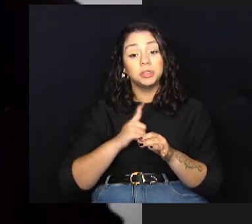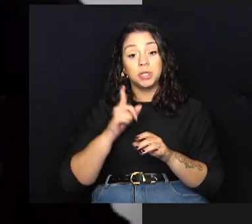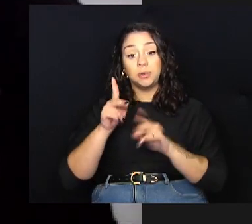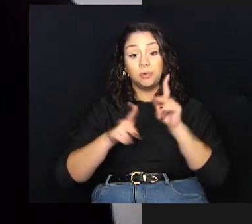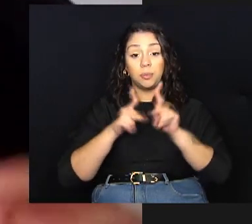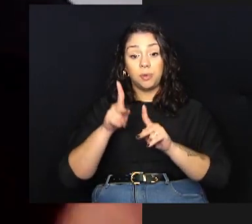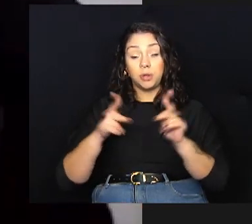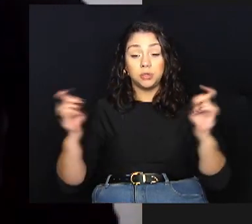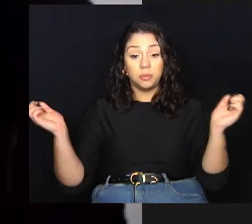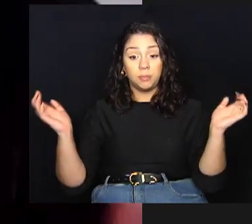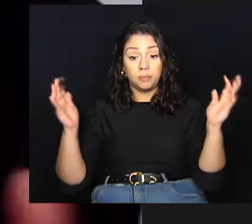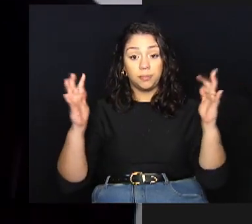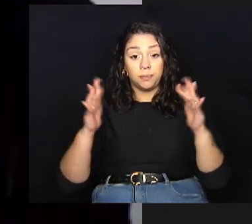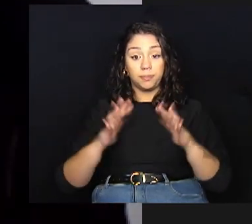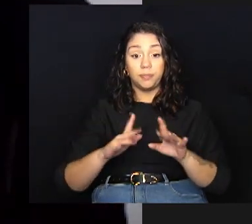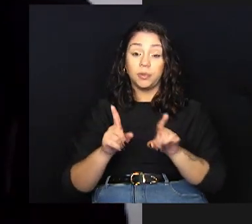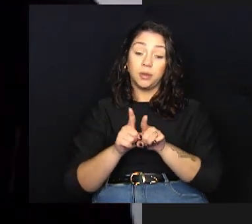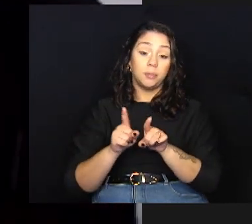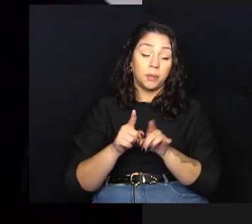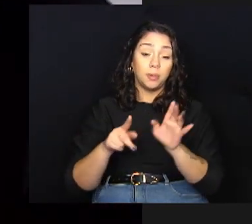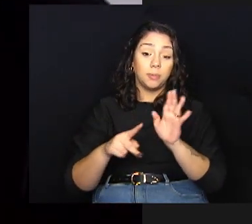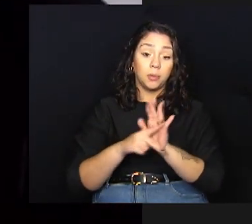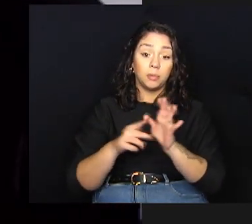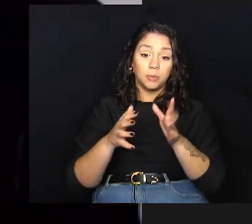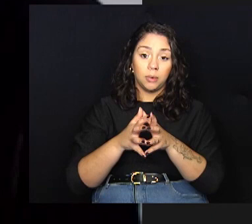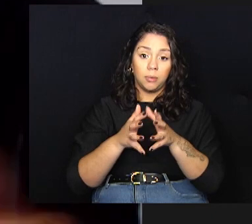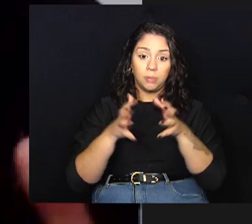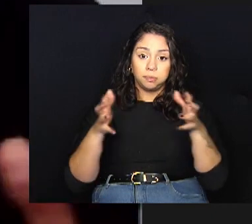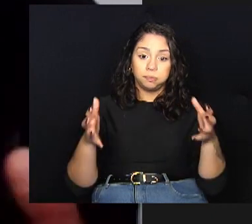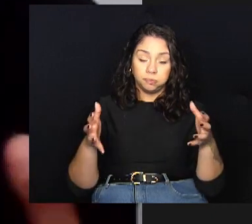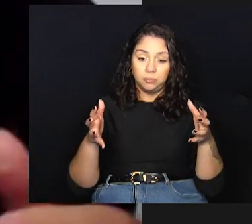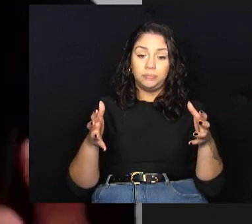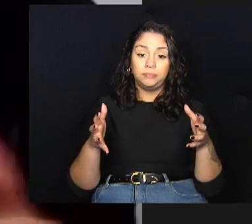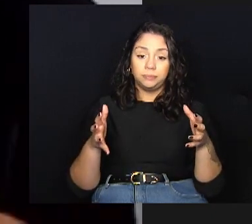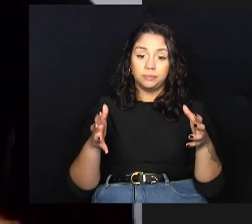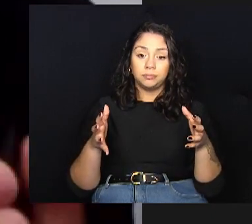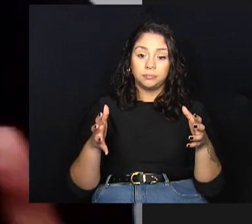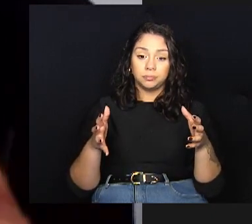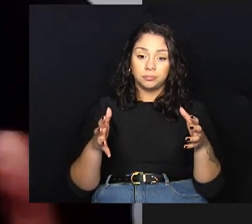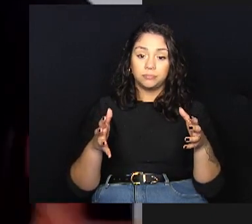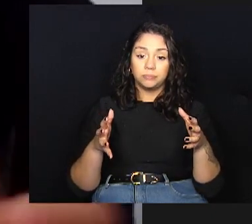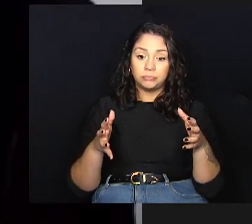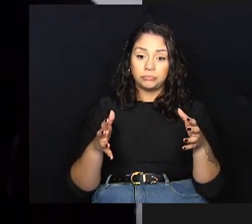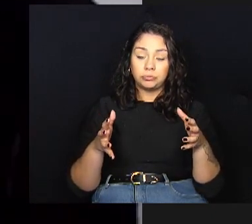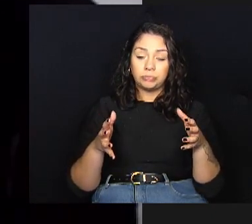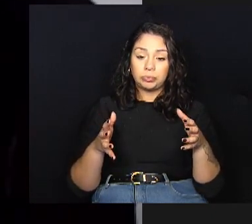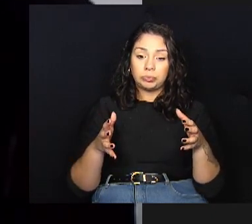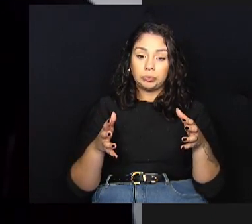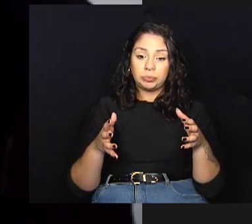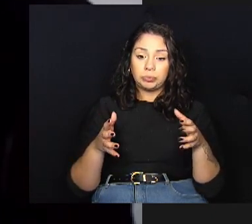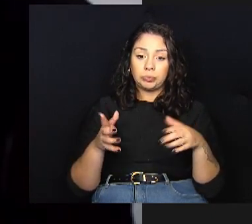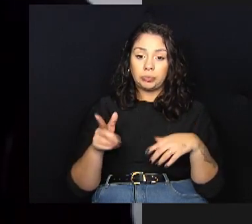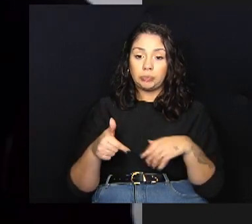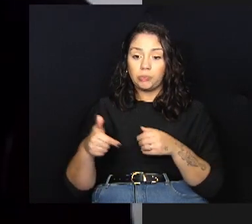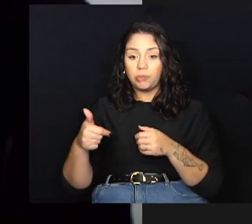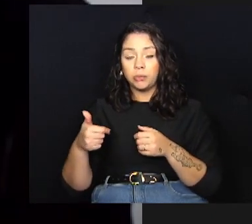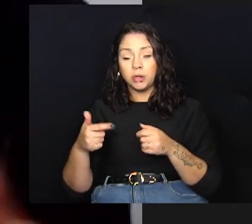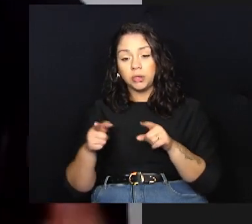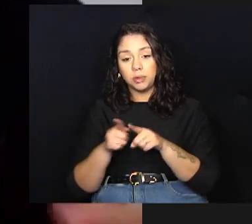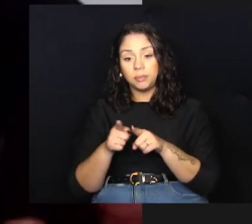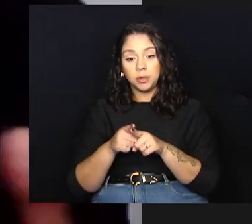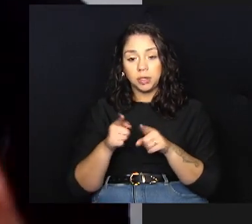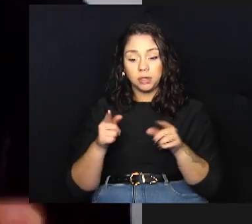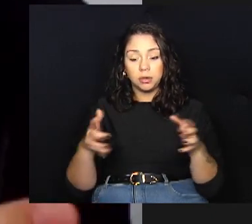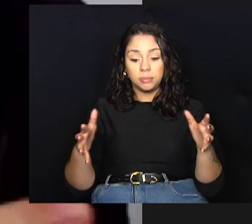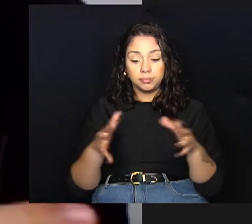né além do próprio crescimento vegetativo né que é esse saldo aí entre os nascimentos e os óbitos